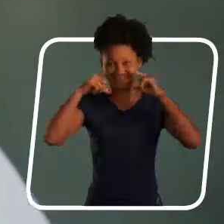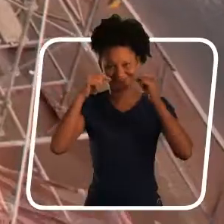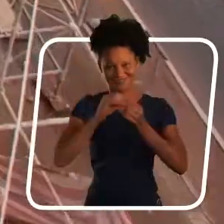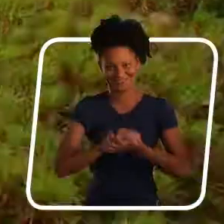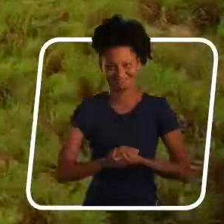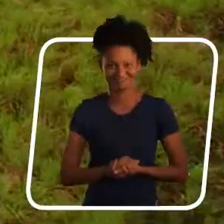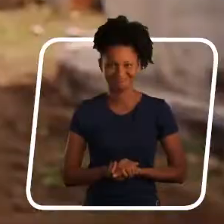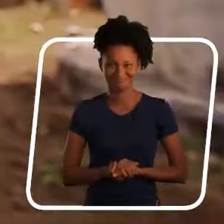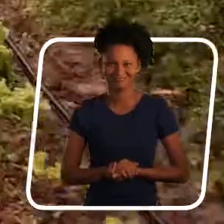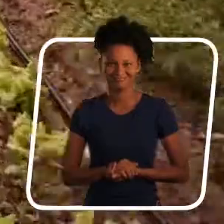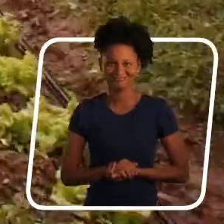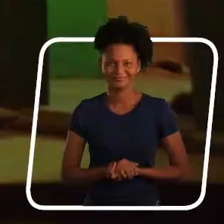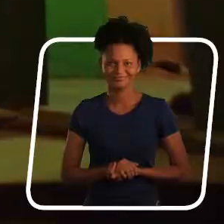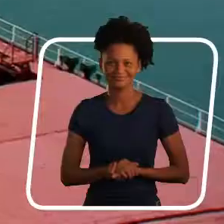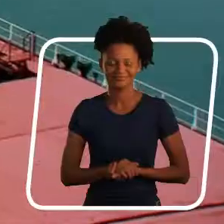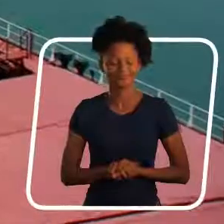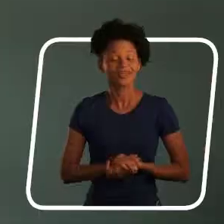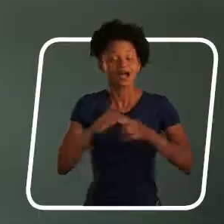nosso estado.